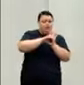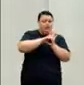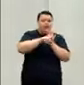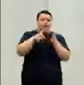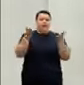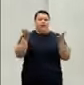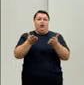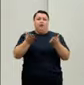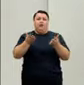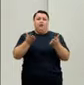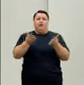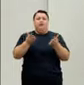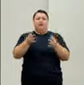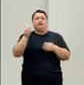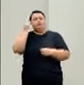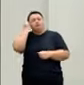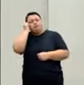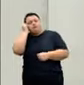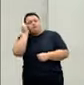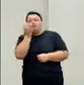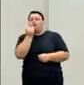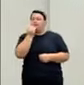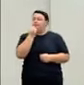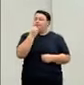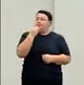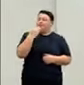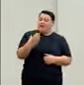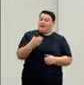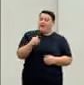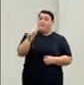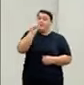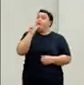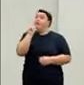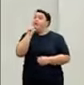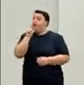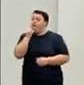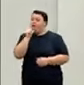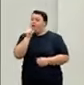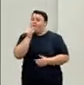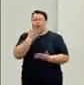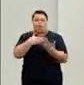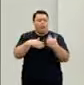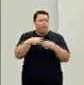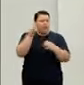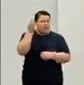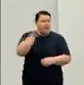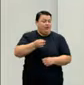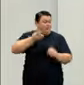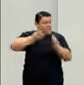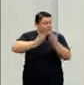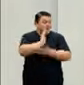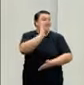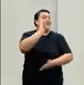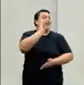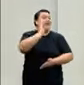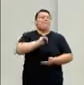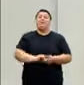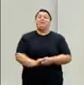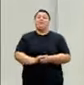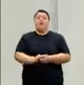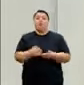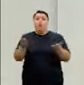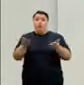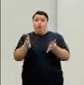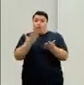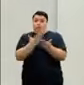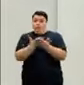Agora, durmam bem, se alimentem bem, tomem bastante água, que vai dar tudo certo. Partiu passar? Então, nós temos a